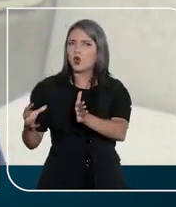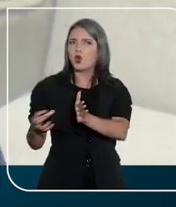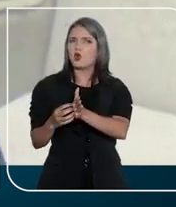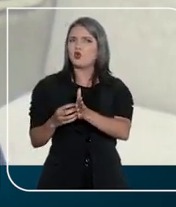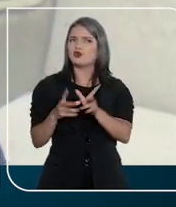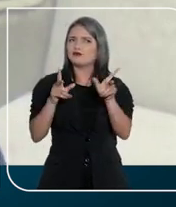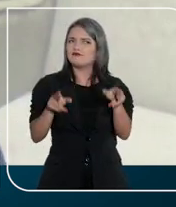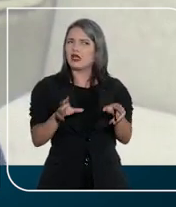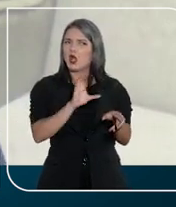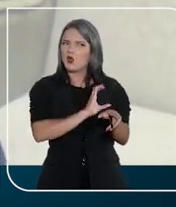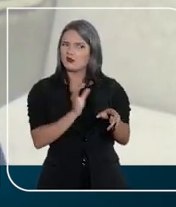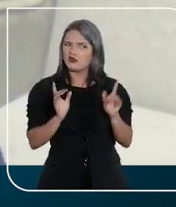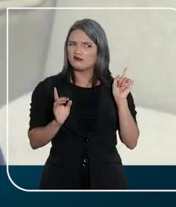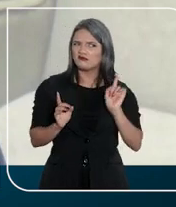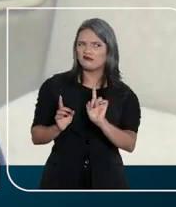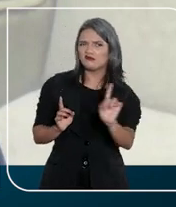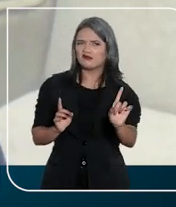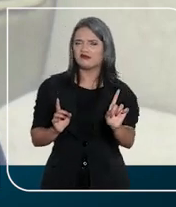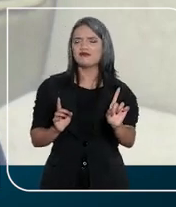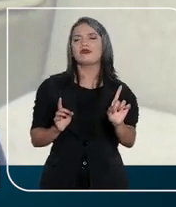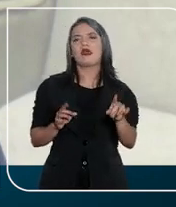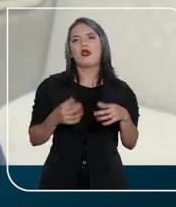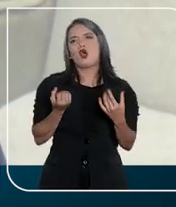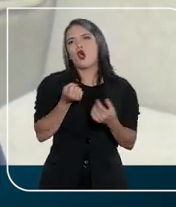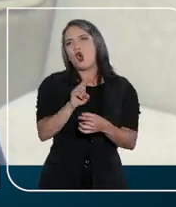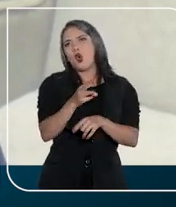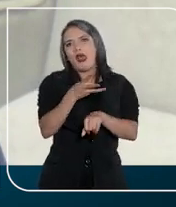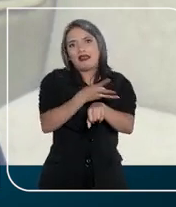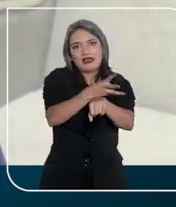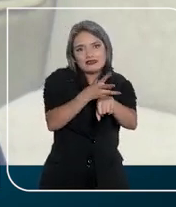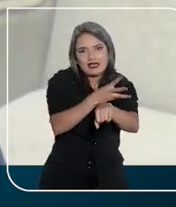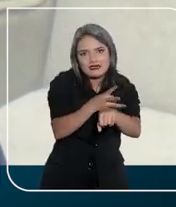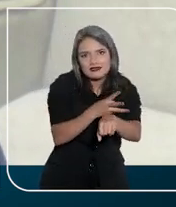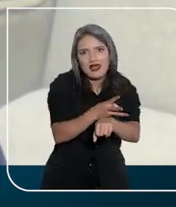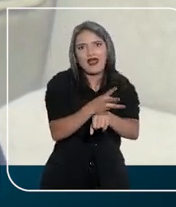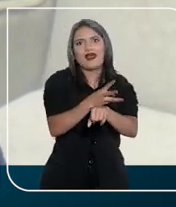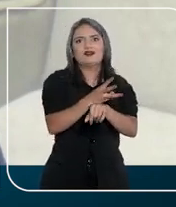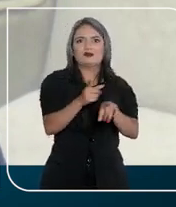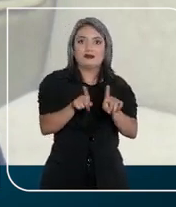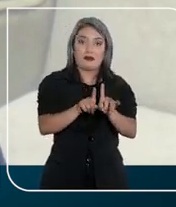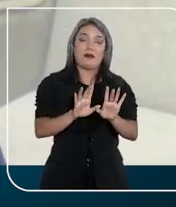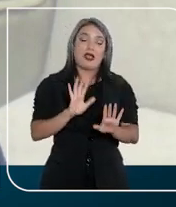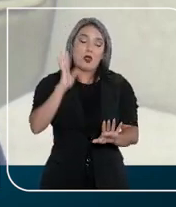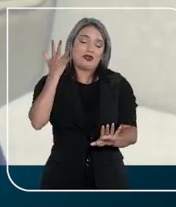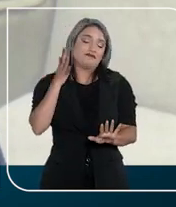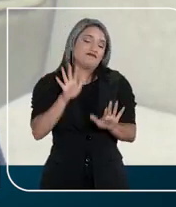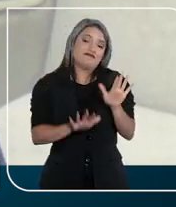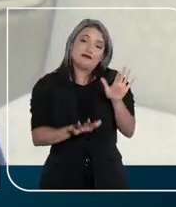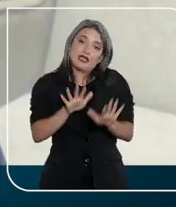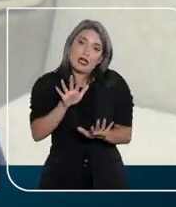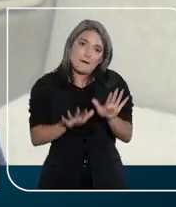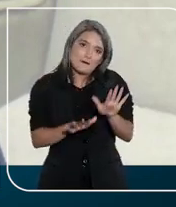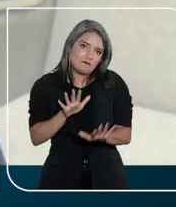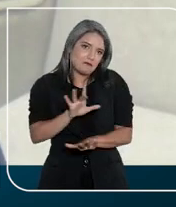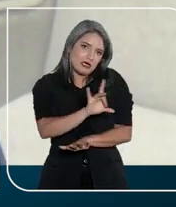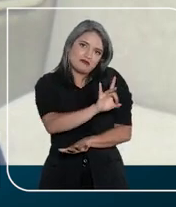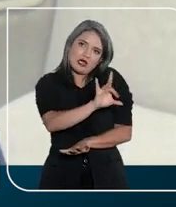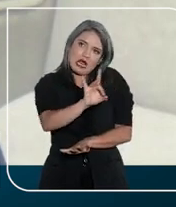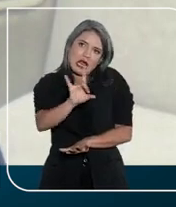cargos públicos, terceirizados também. Isso acontece também com uma certa frequência. Então, isso vai depender muito da análise